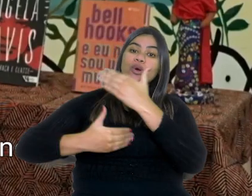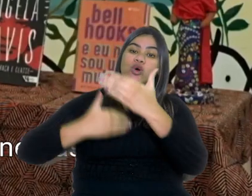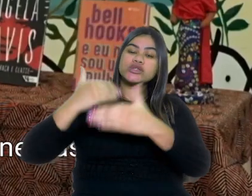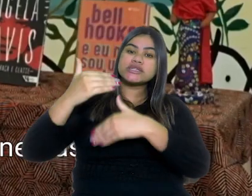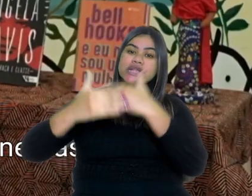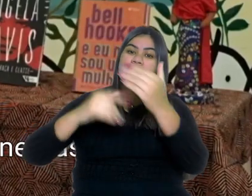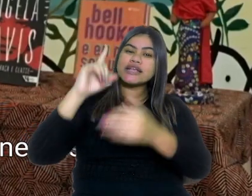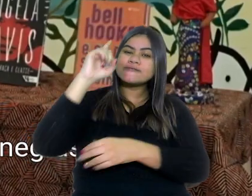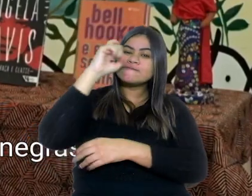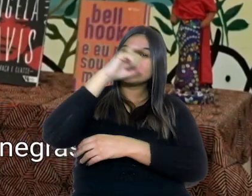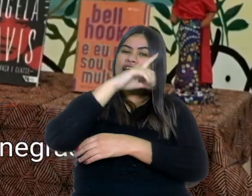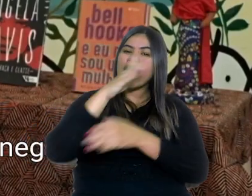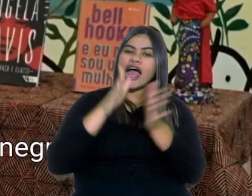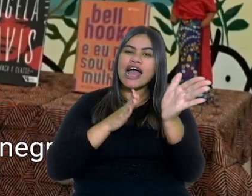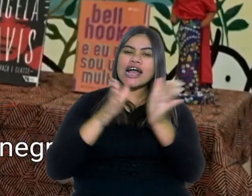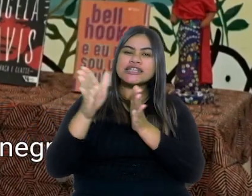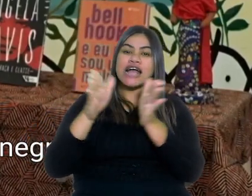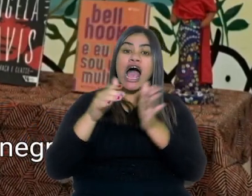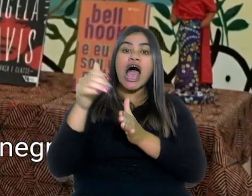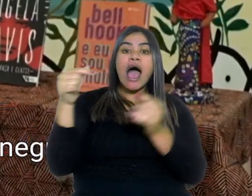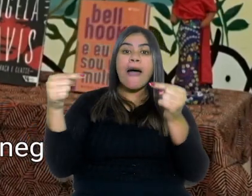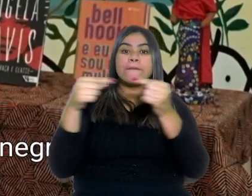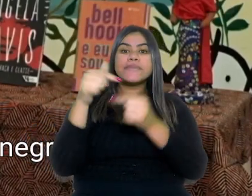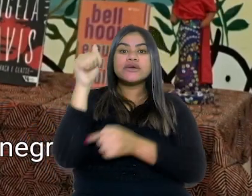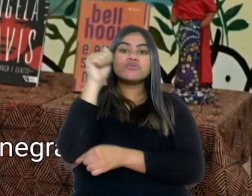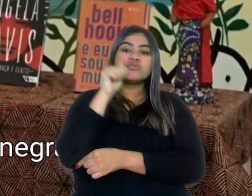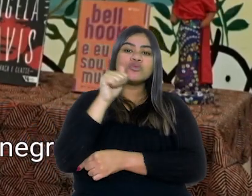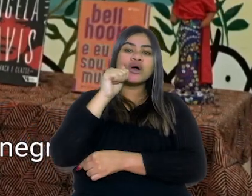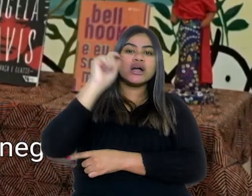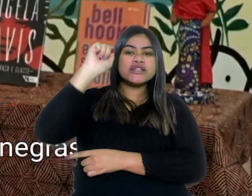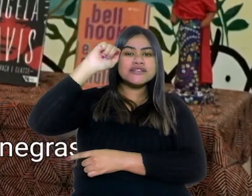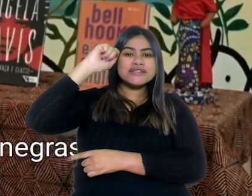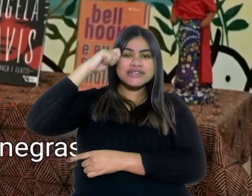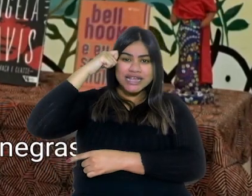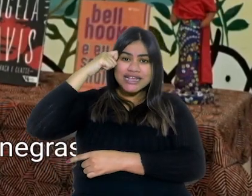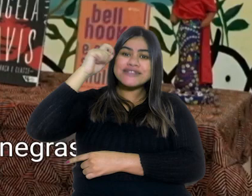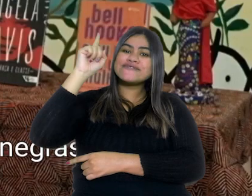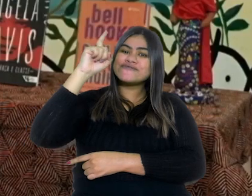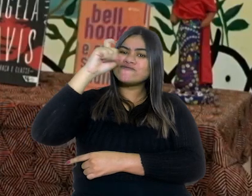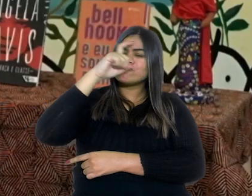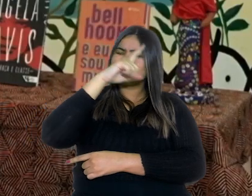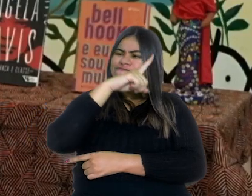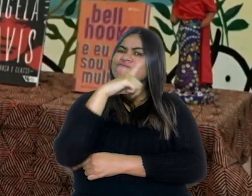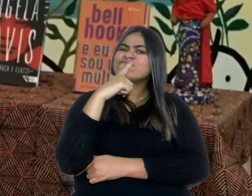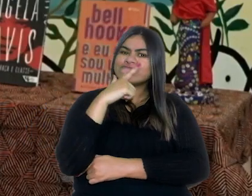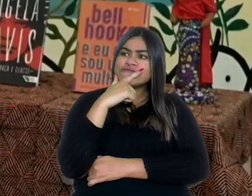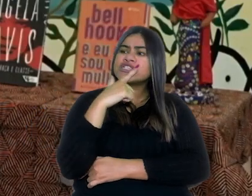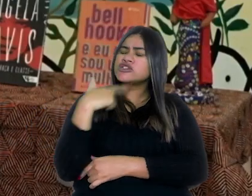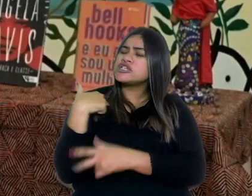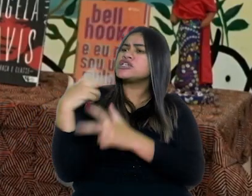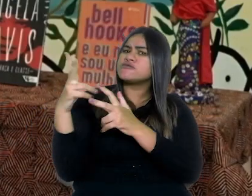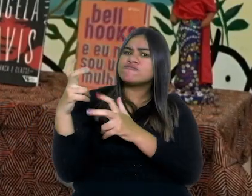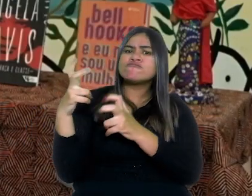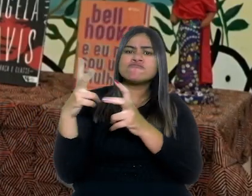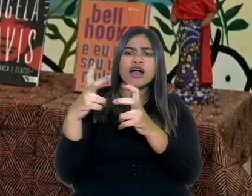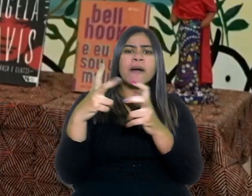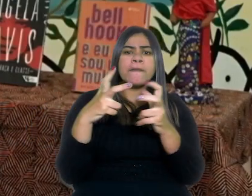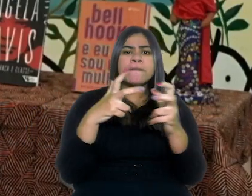Esse processo, né, da dificuldade de acesso de mulheres negras foi se consolidando,